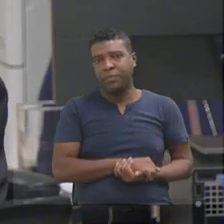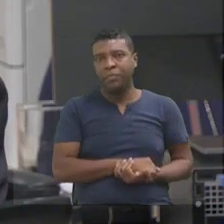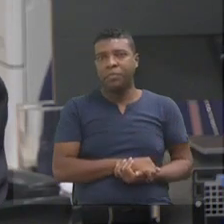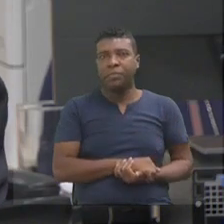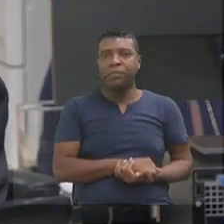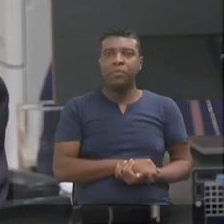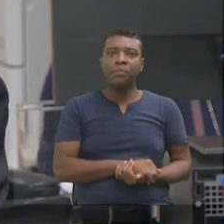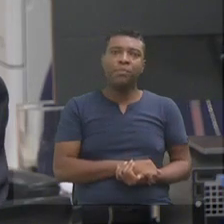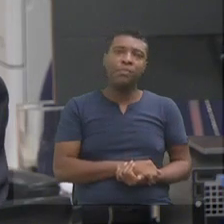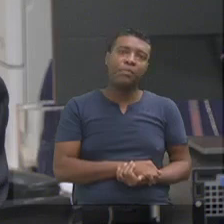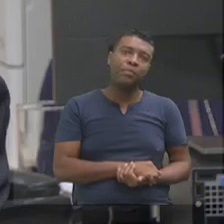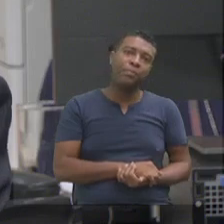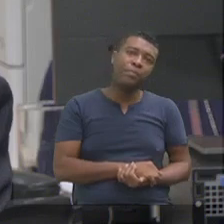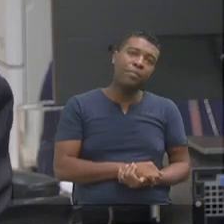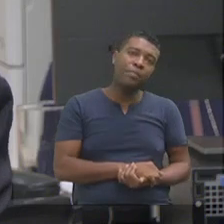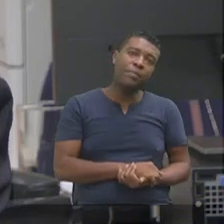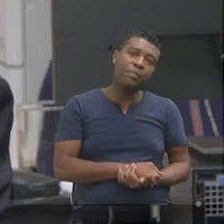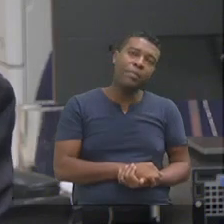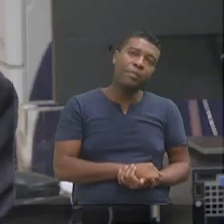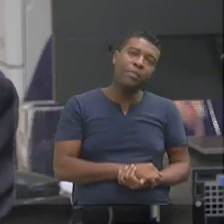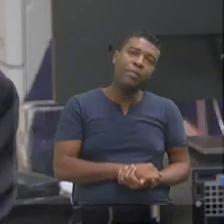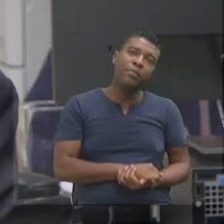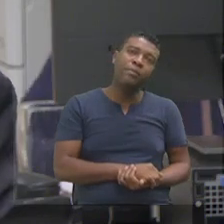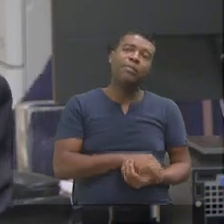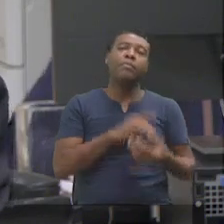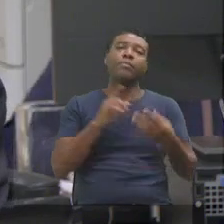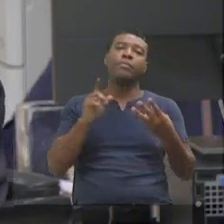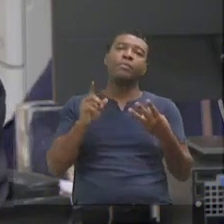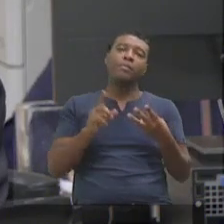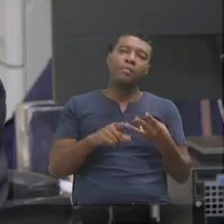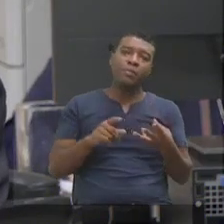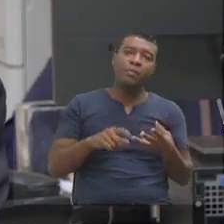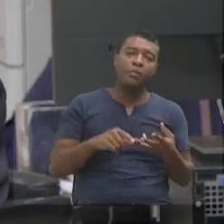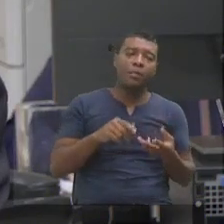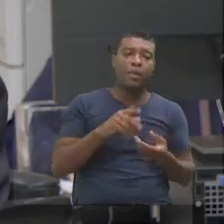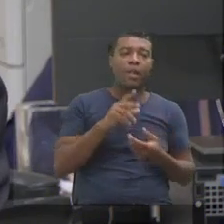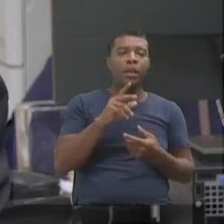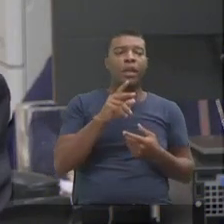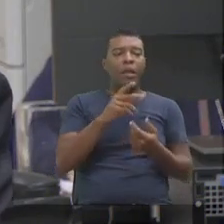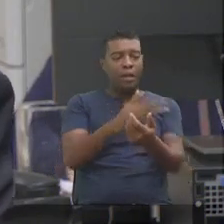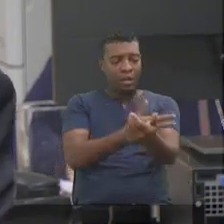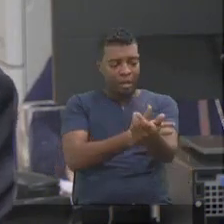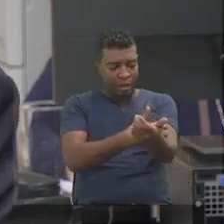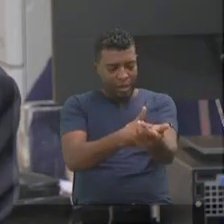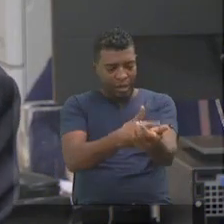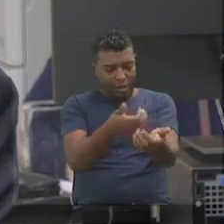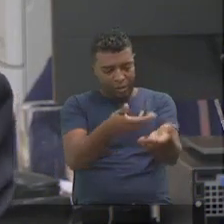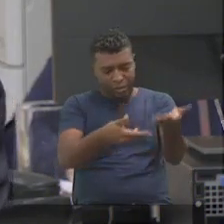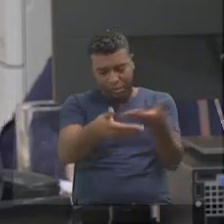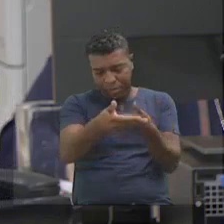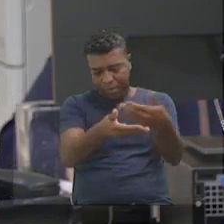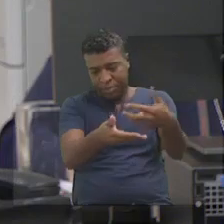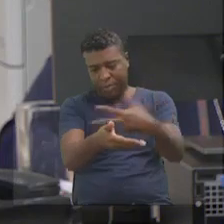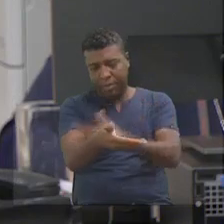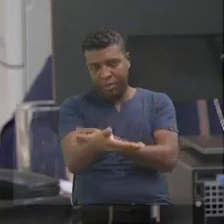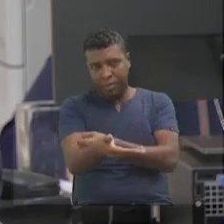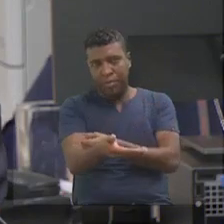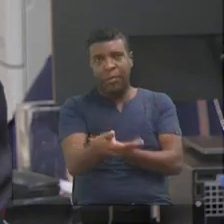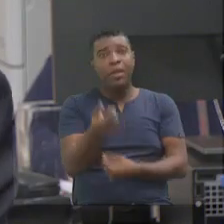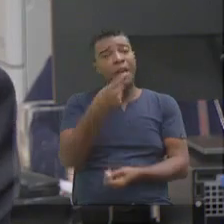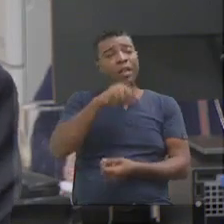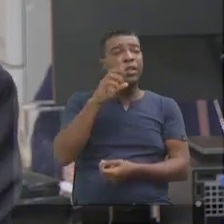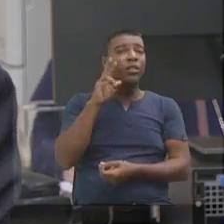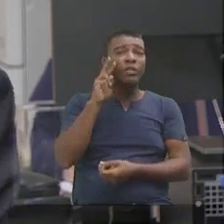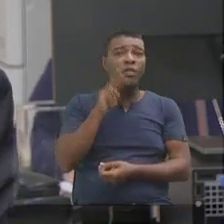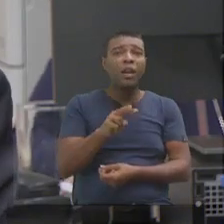em relação a hemodiálise né a gente vê no dia a dia o sofrimento dos pacientes para chegar